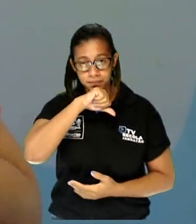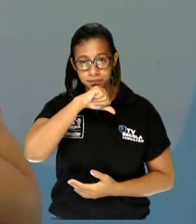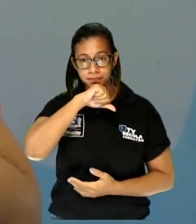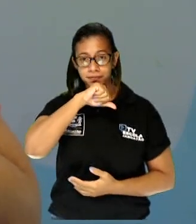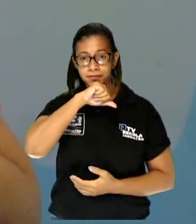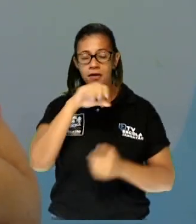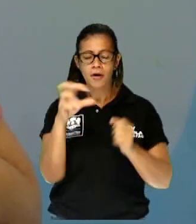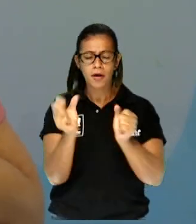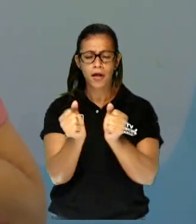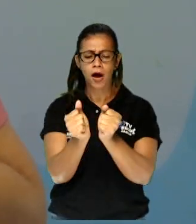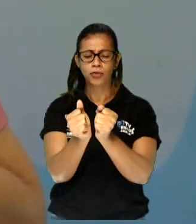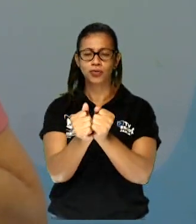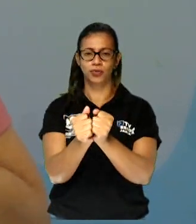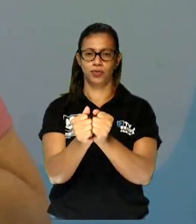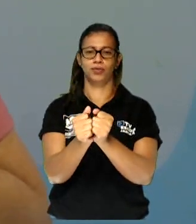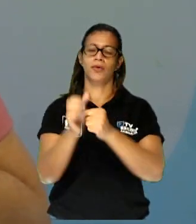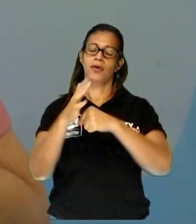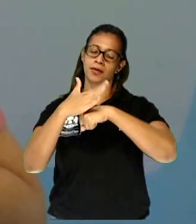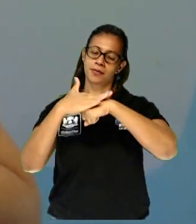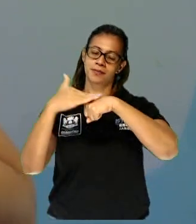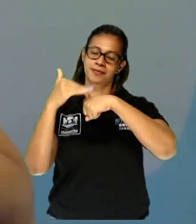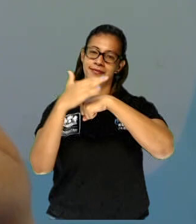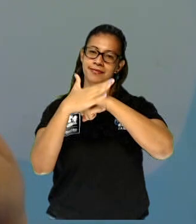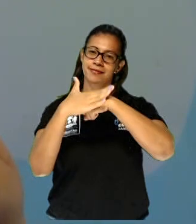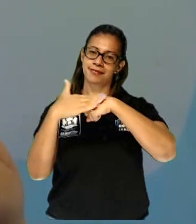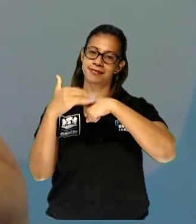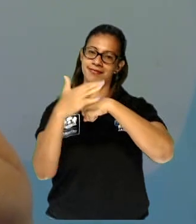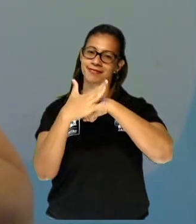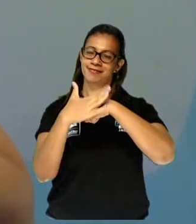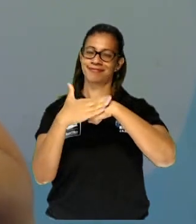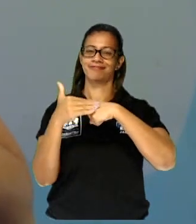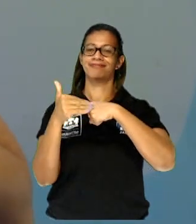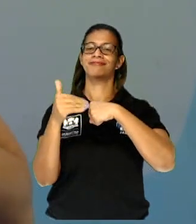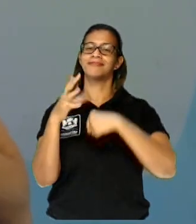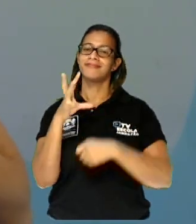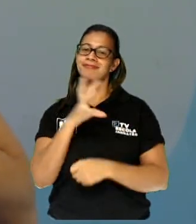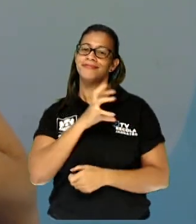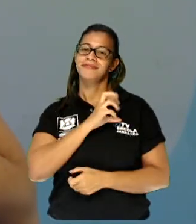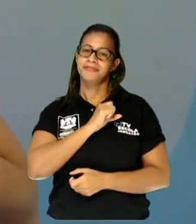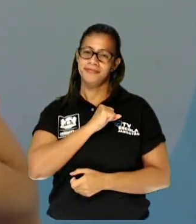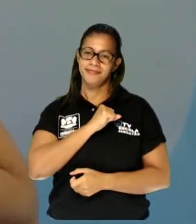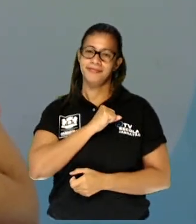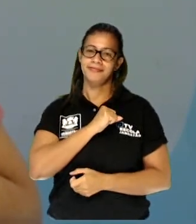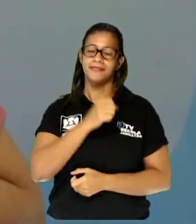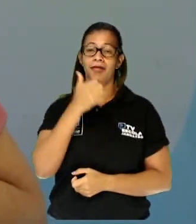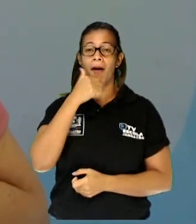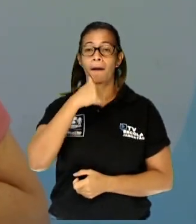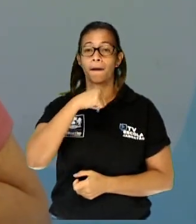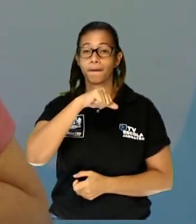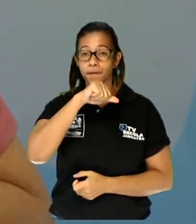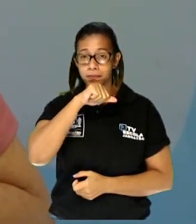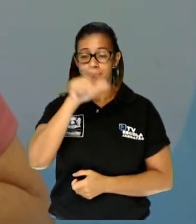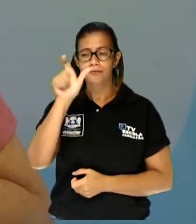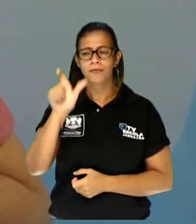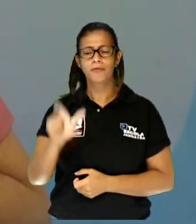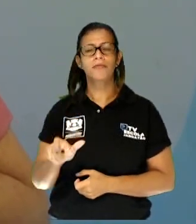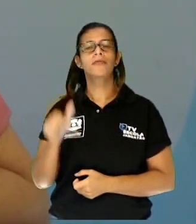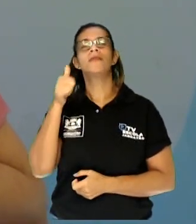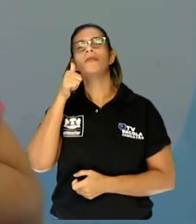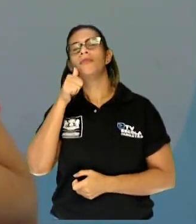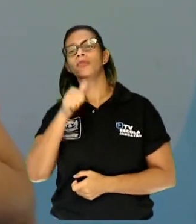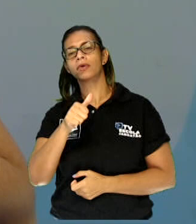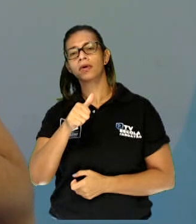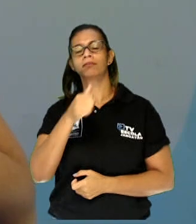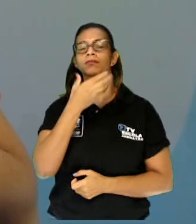está pertinho para dar carinho e para dar atenção. Mãe é mulher, é pai, é